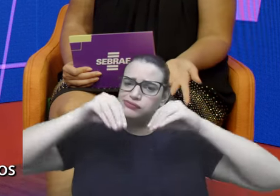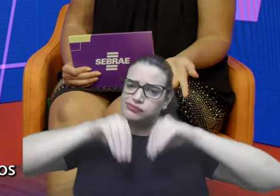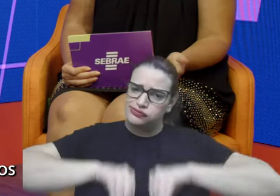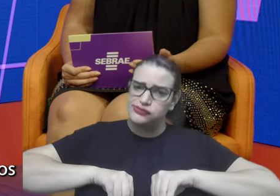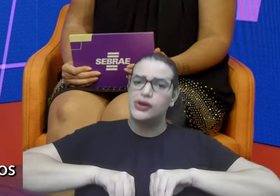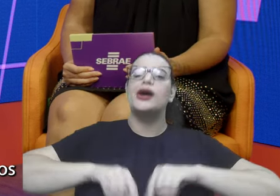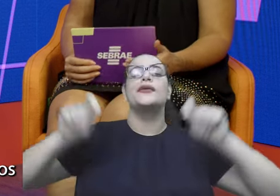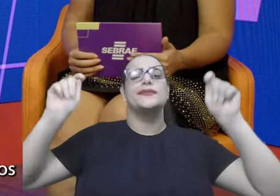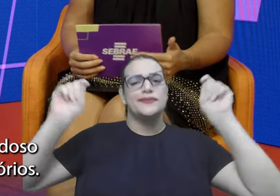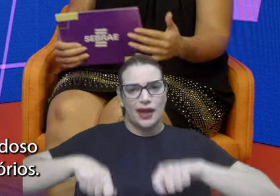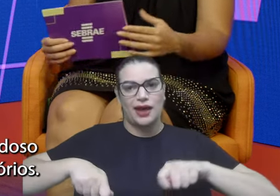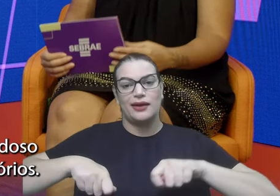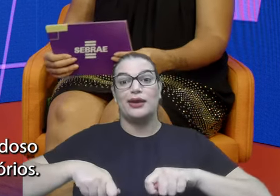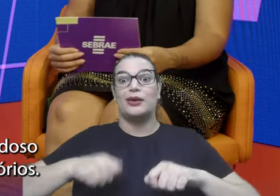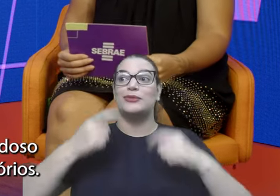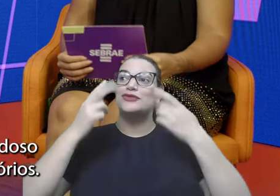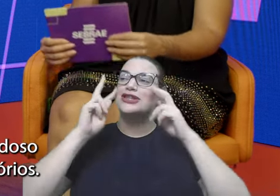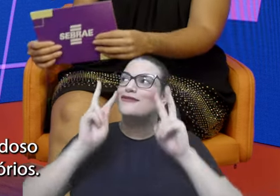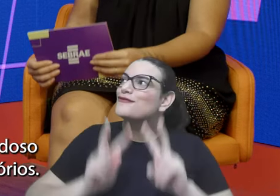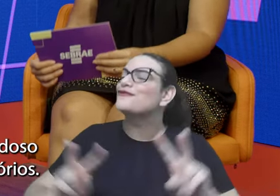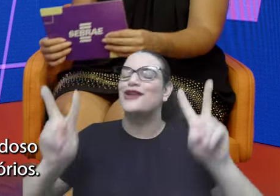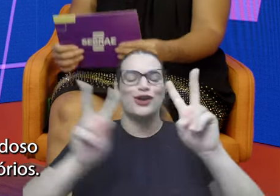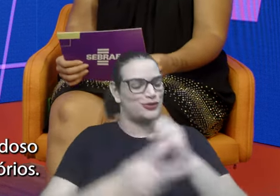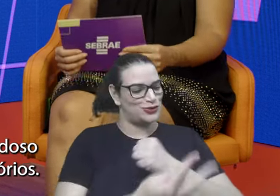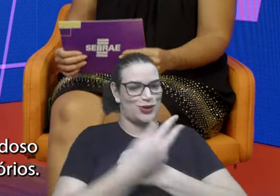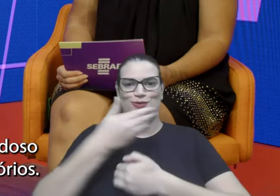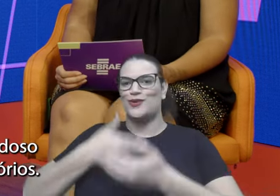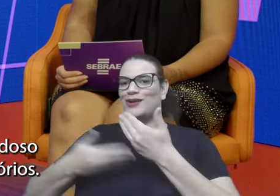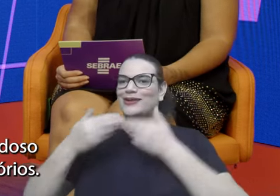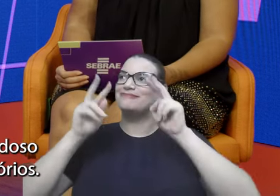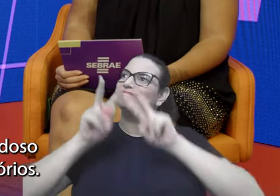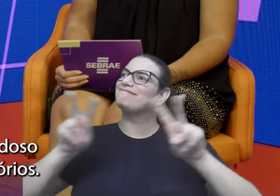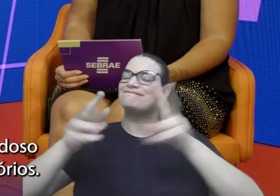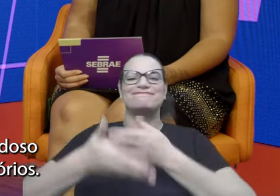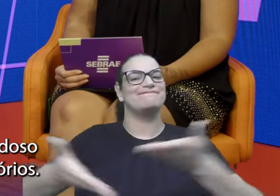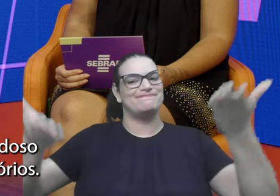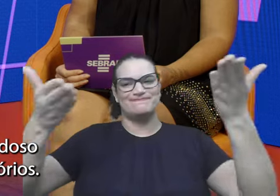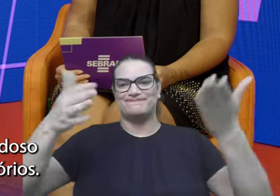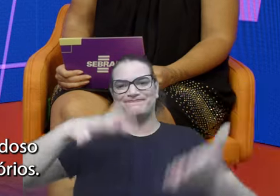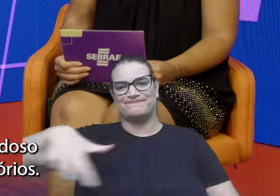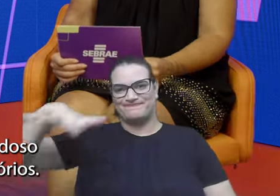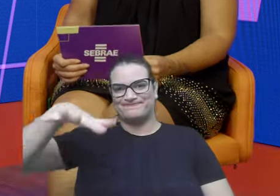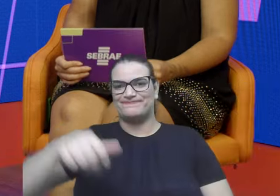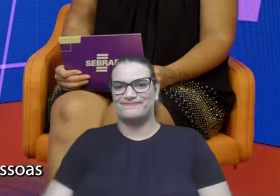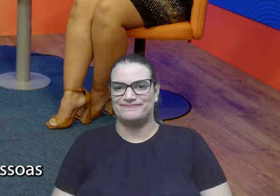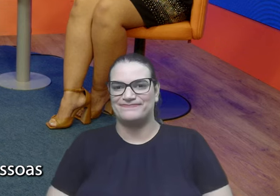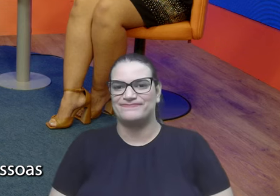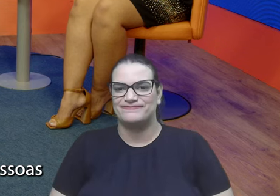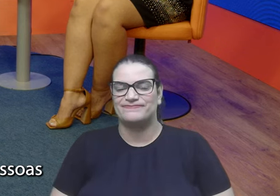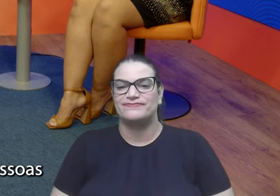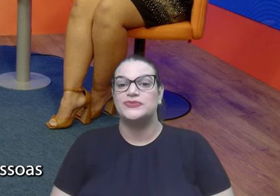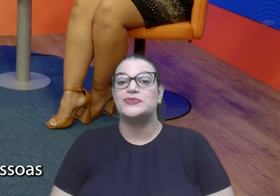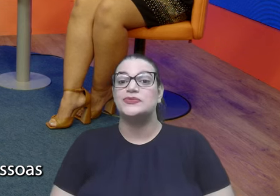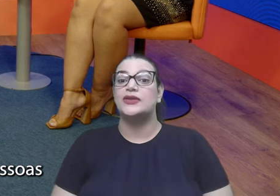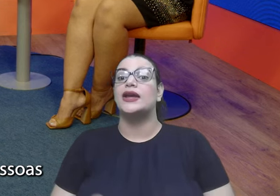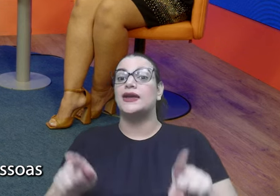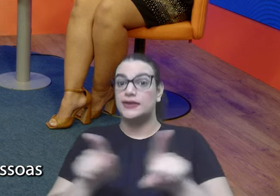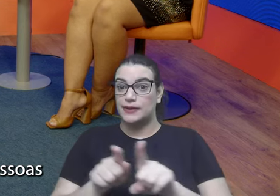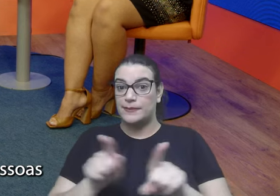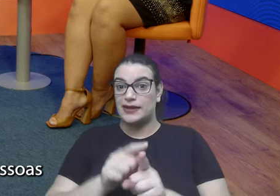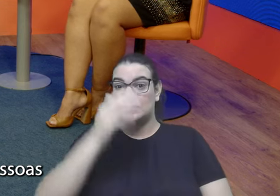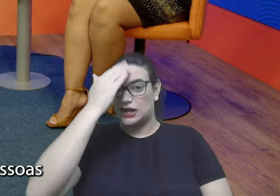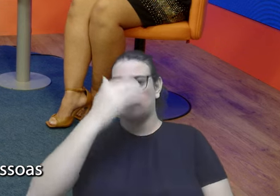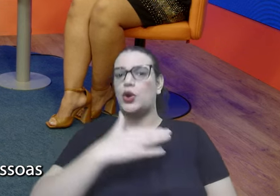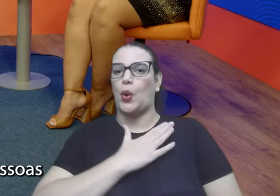também podem ser evitados só de ter um olhar mais cuidadoso para cada uma da das dos seus territórios Então e e sabe que eu gosto